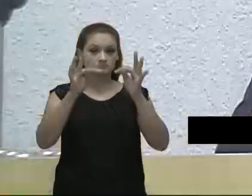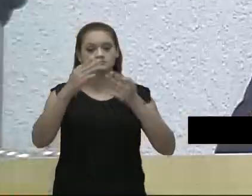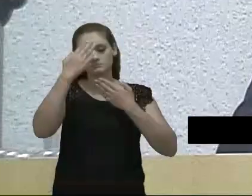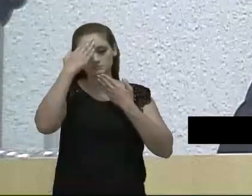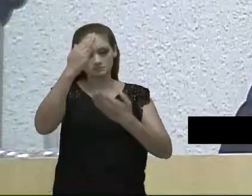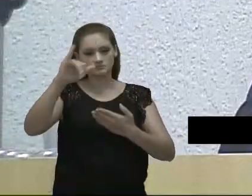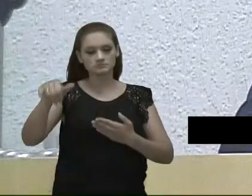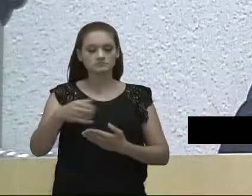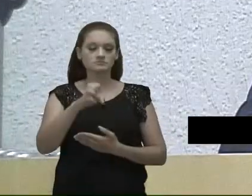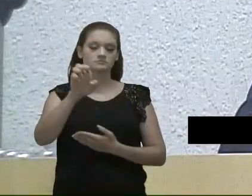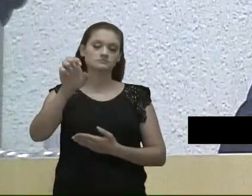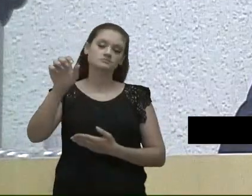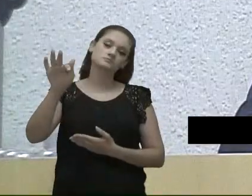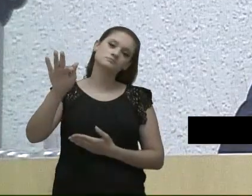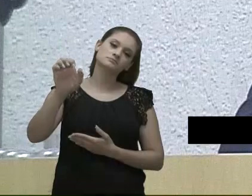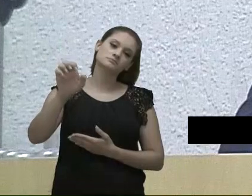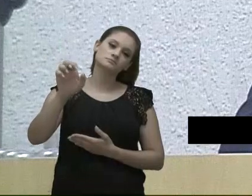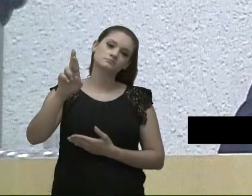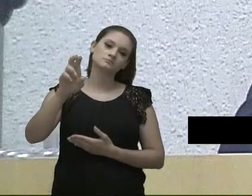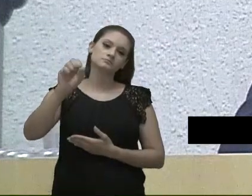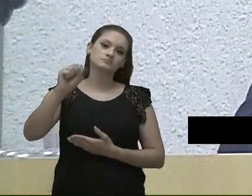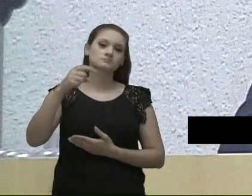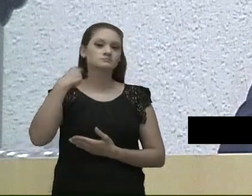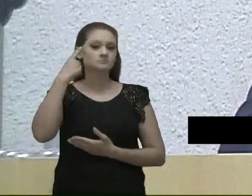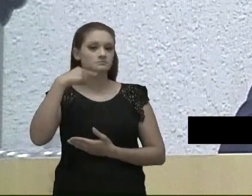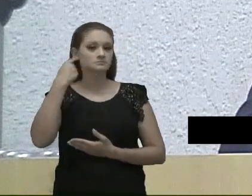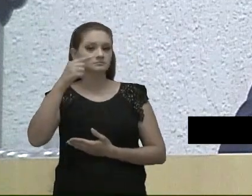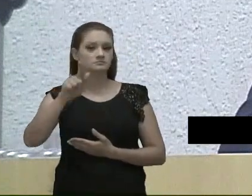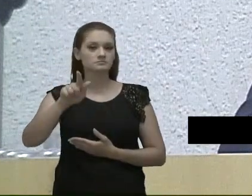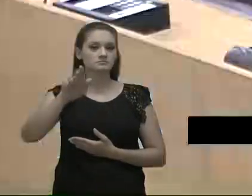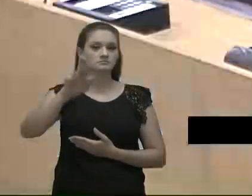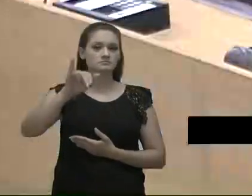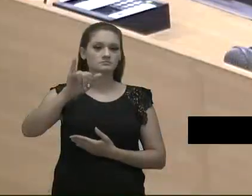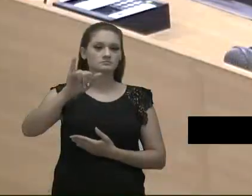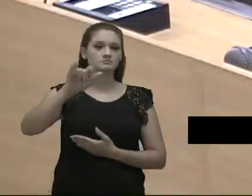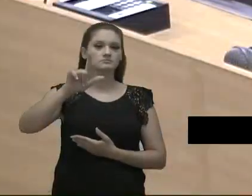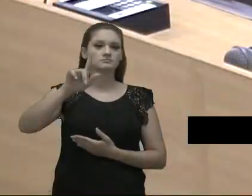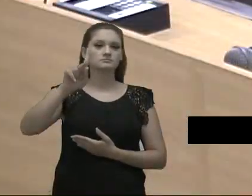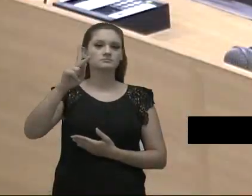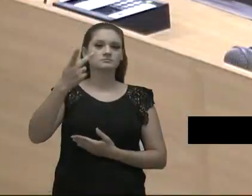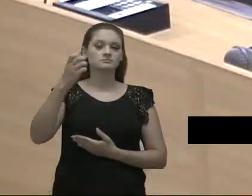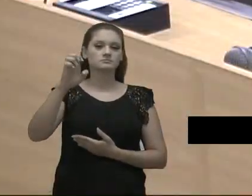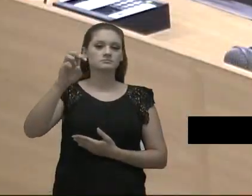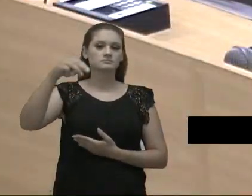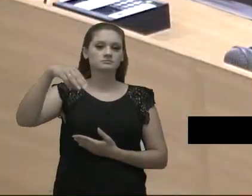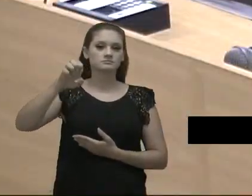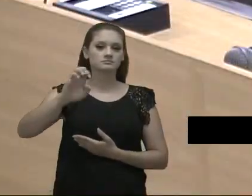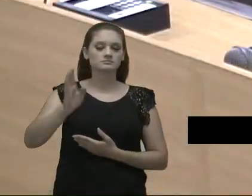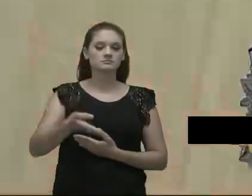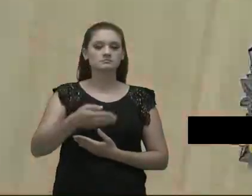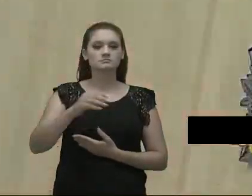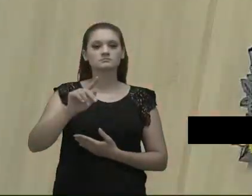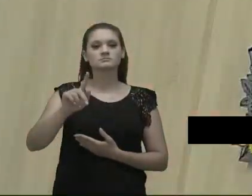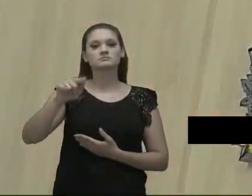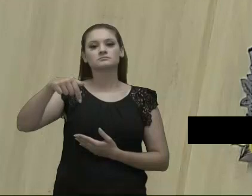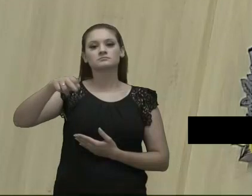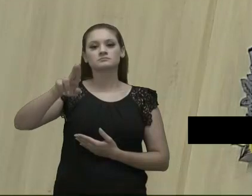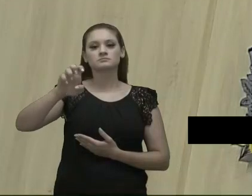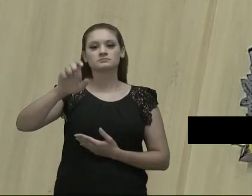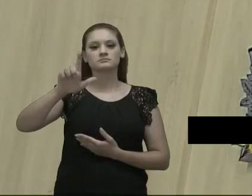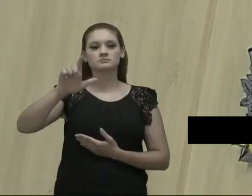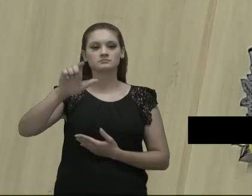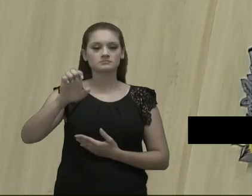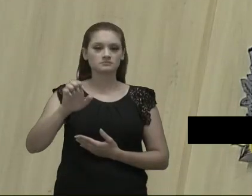obrigado, senhor Jefferson, doutor Guilherme e a doutora Ketrin. Pois não. Além dos números, eu vou